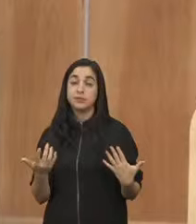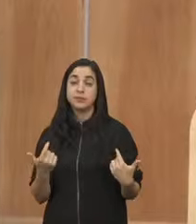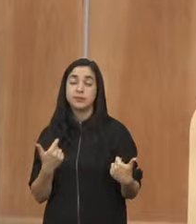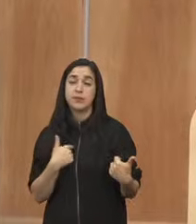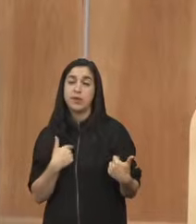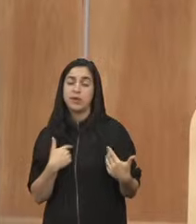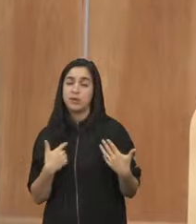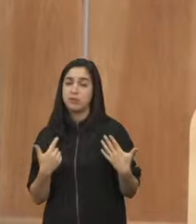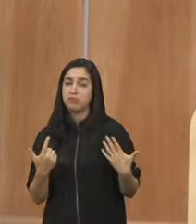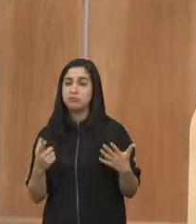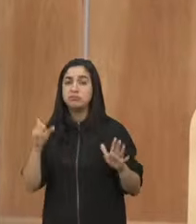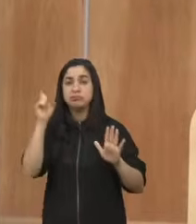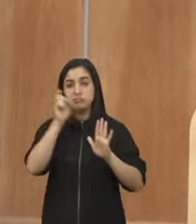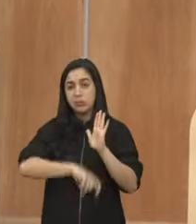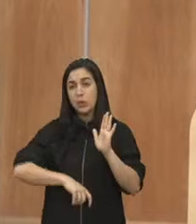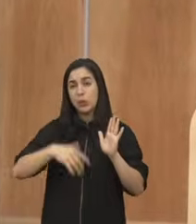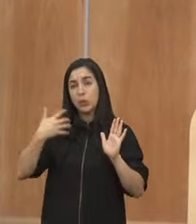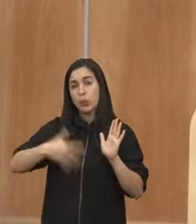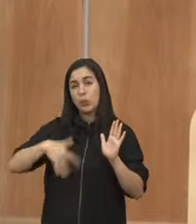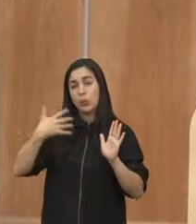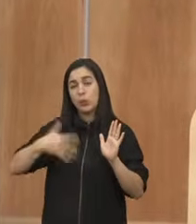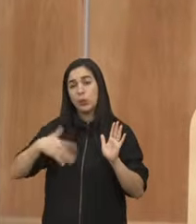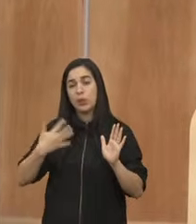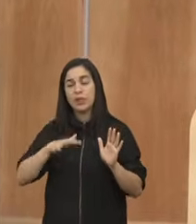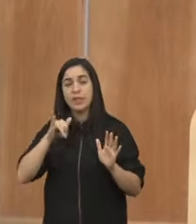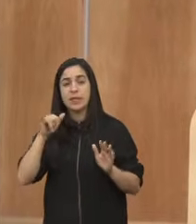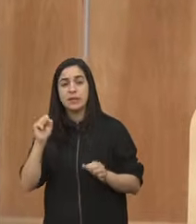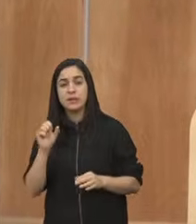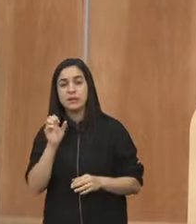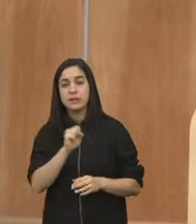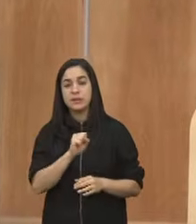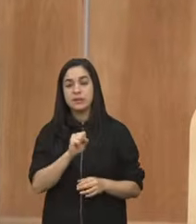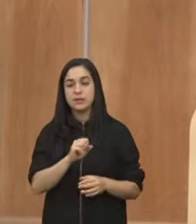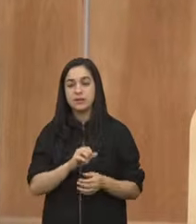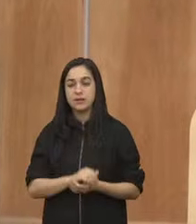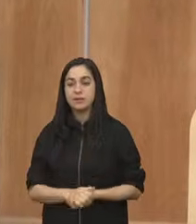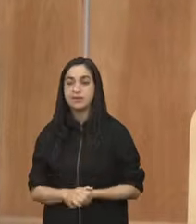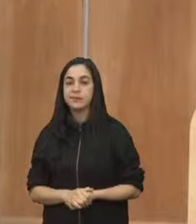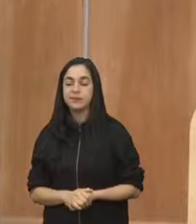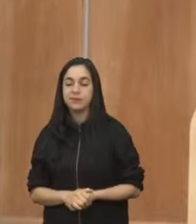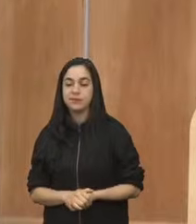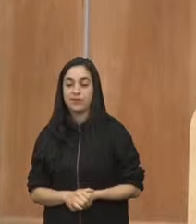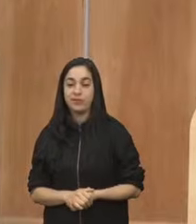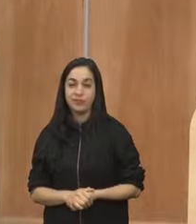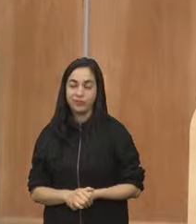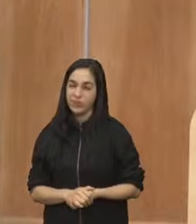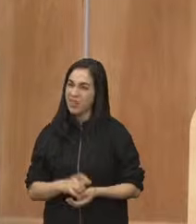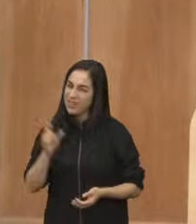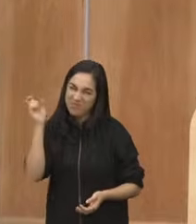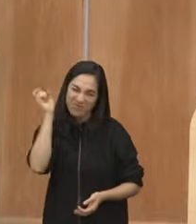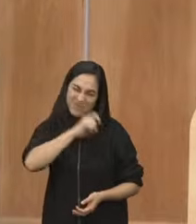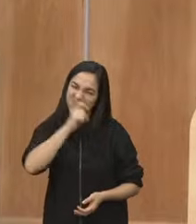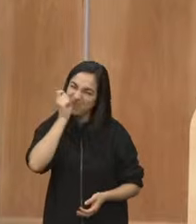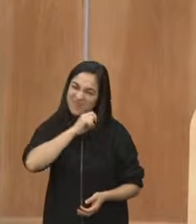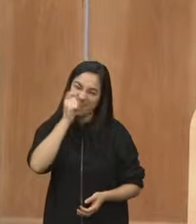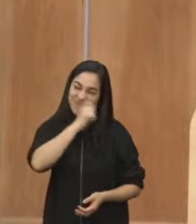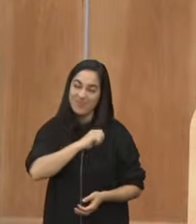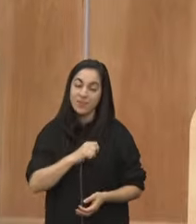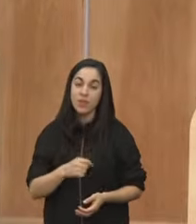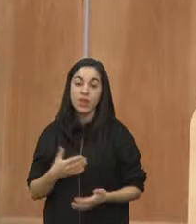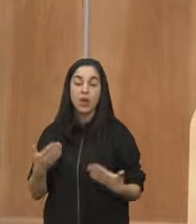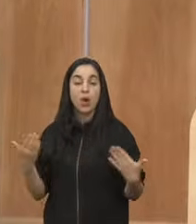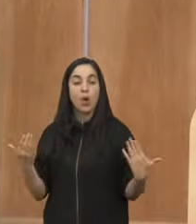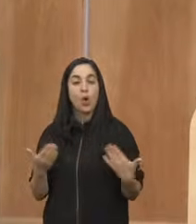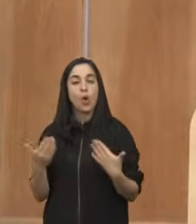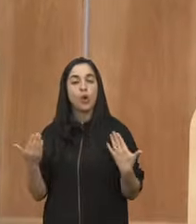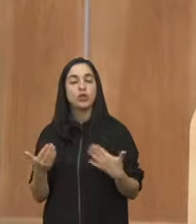ter um impacto maior na alíquota do meu ISS. Isso é mentira. Isso é mentira. Hoje não existe